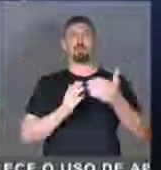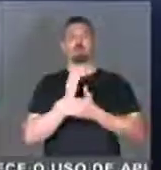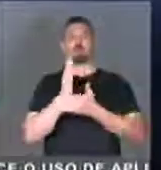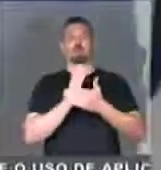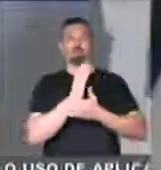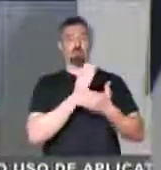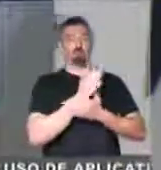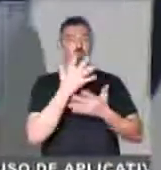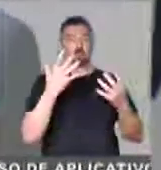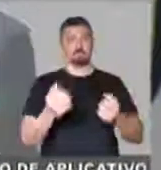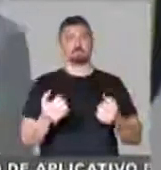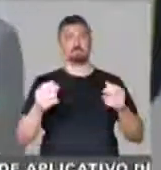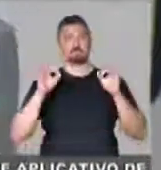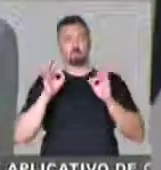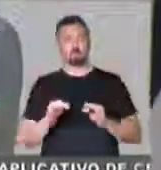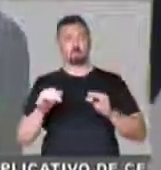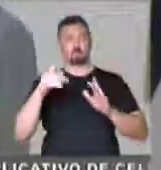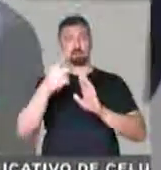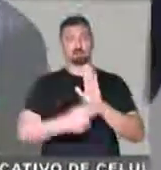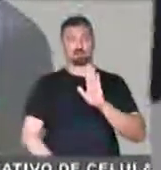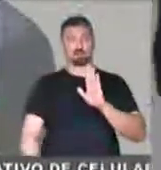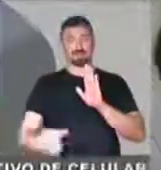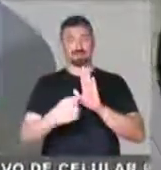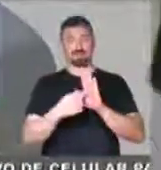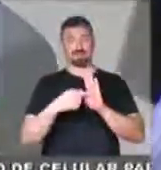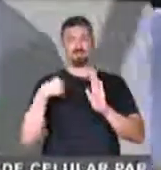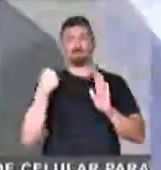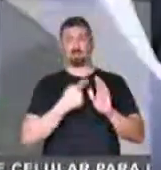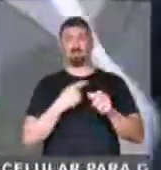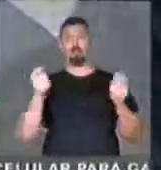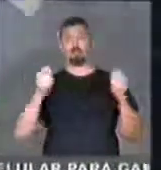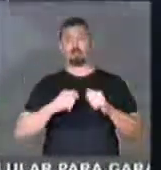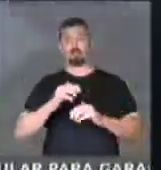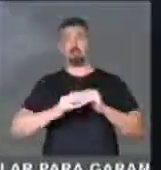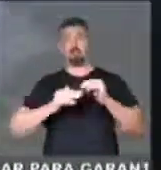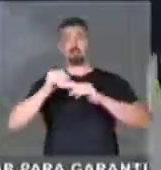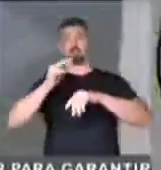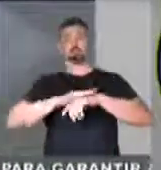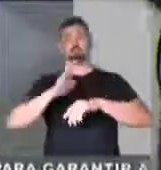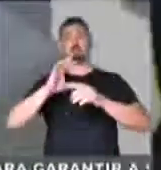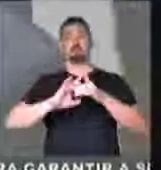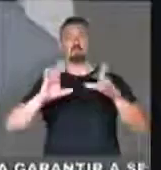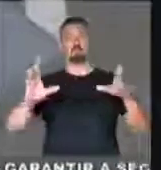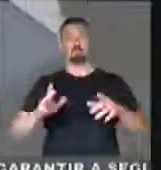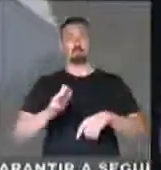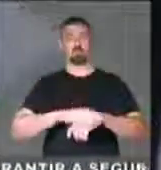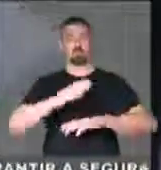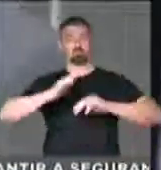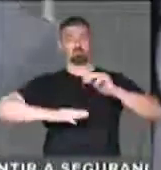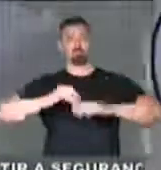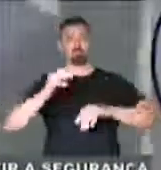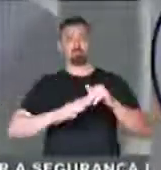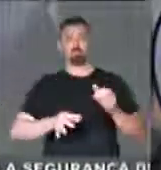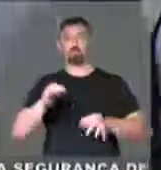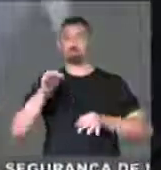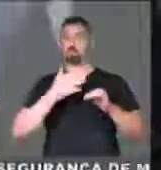eu tenho certeza que, através desse projeto, nós poderemos construir um Estado mais democrático,